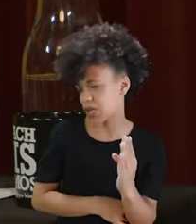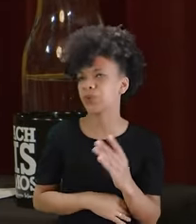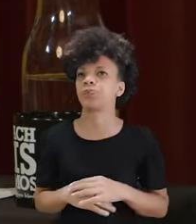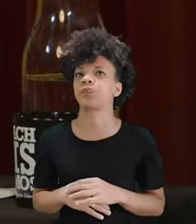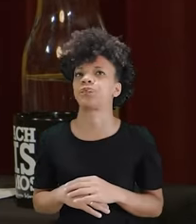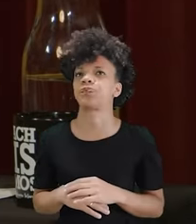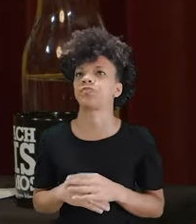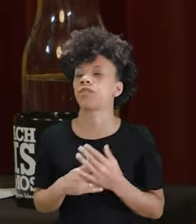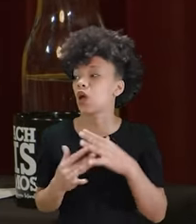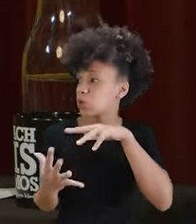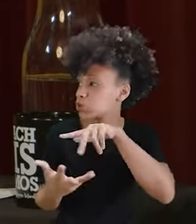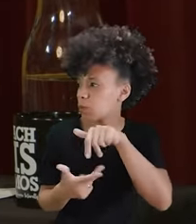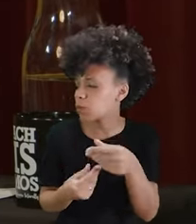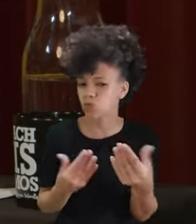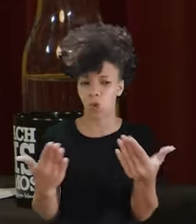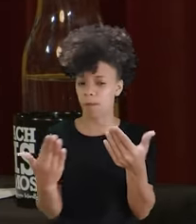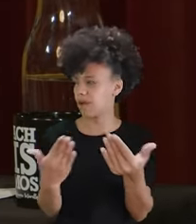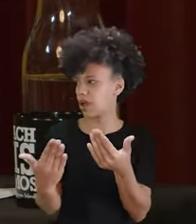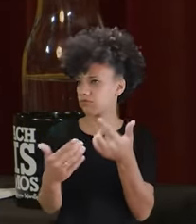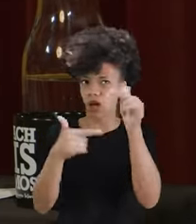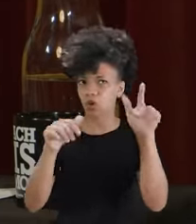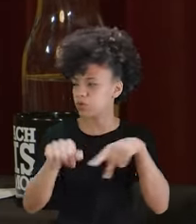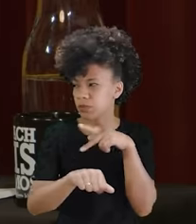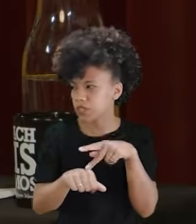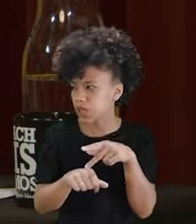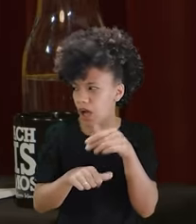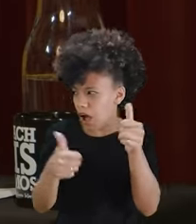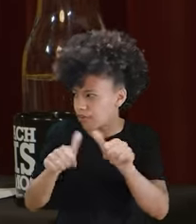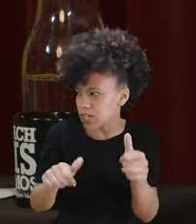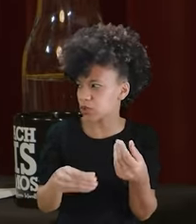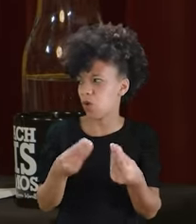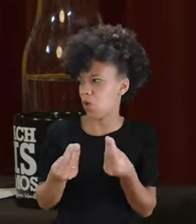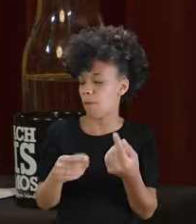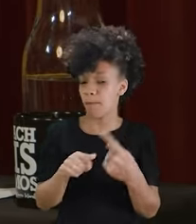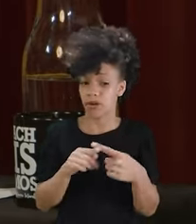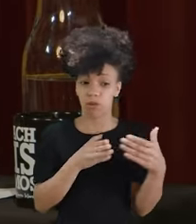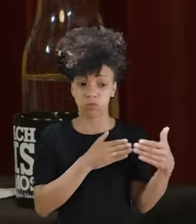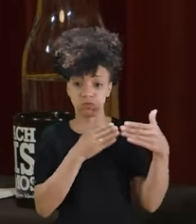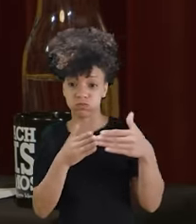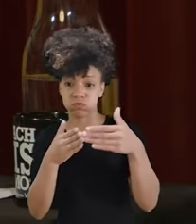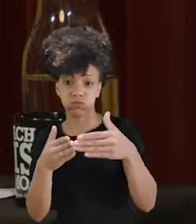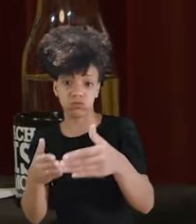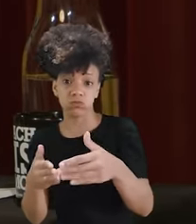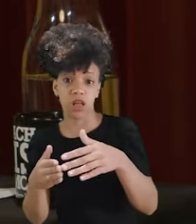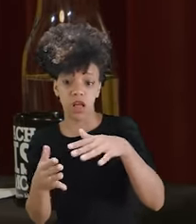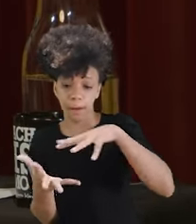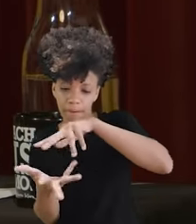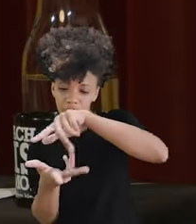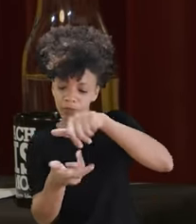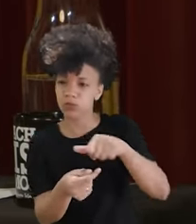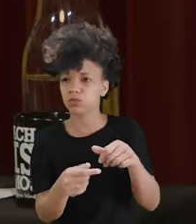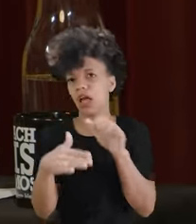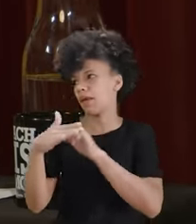em relação aos do mundo inteiro assim como é que esses caras avaliam isso porque eles fazem Cruzeiro pelo e tal